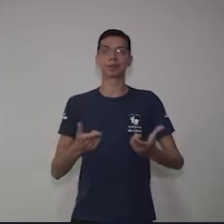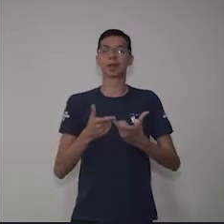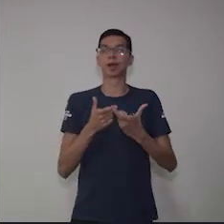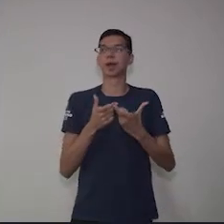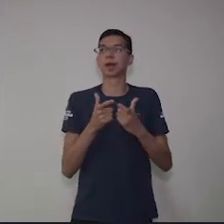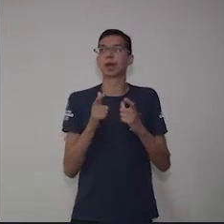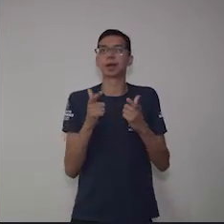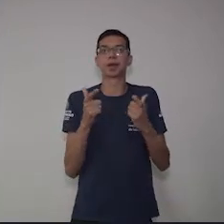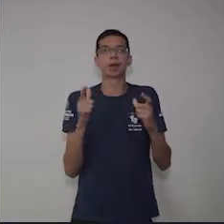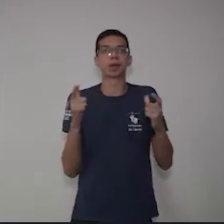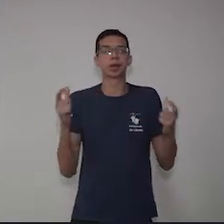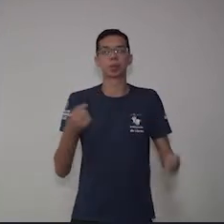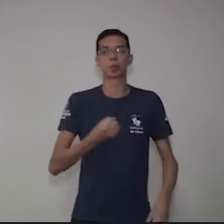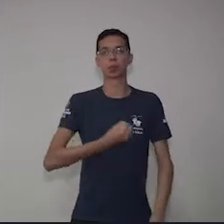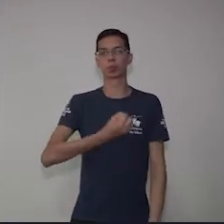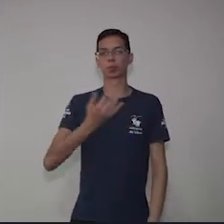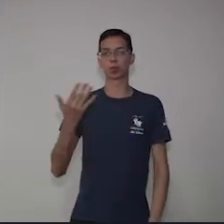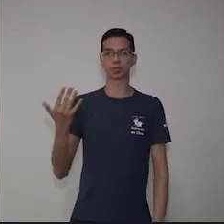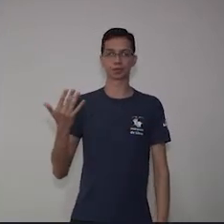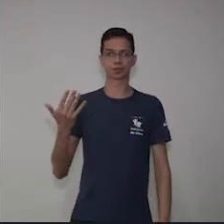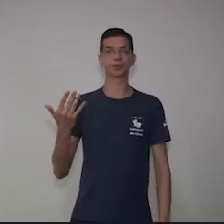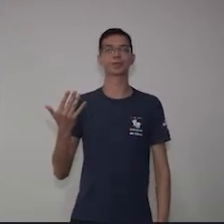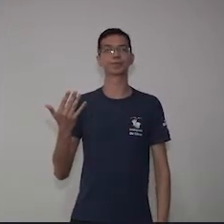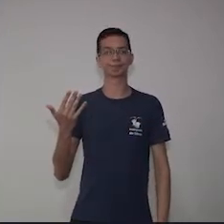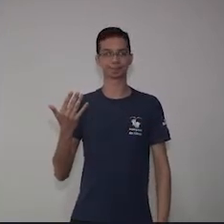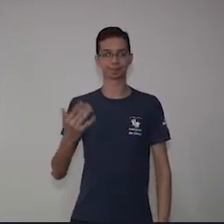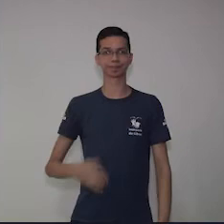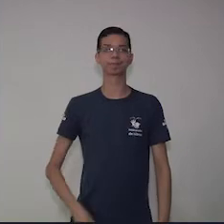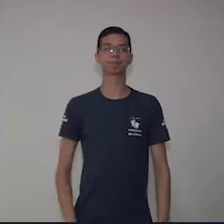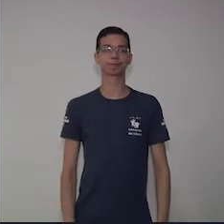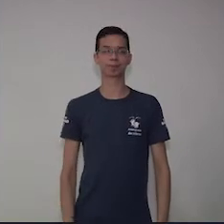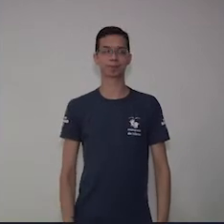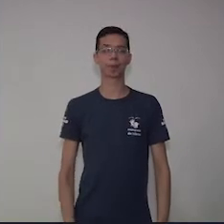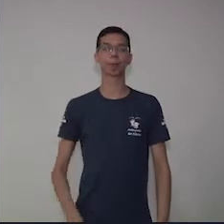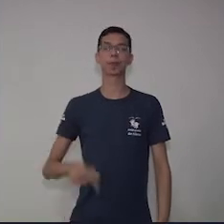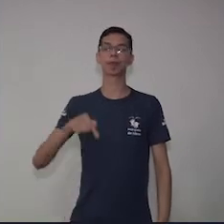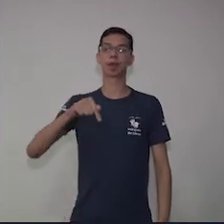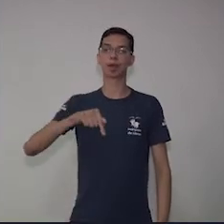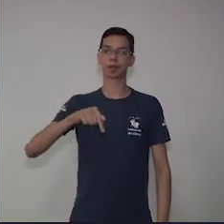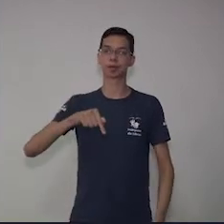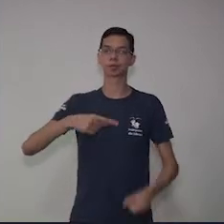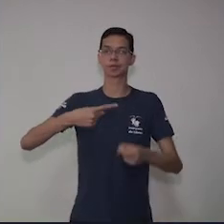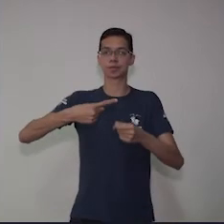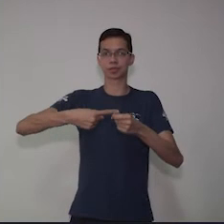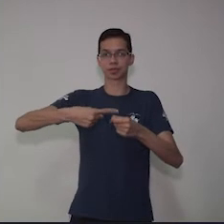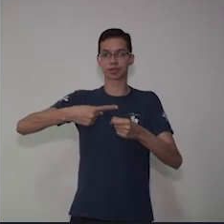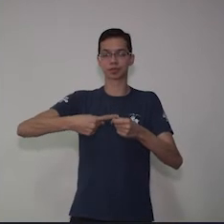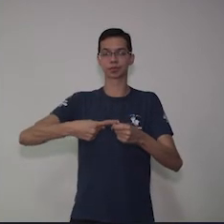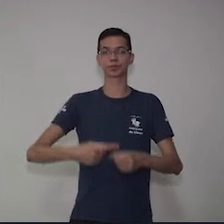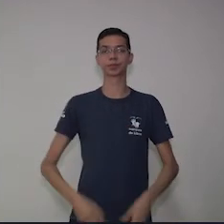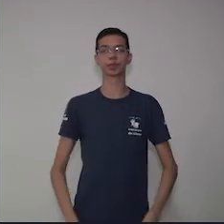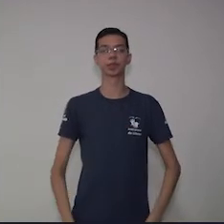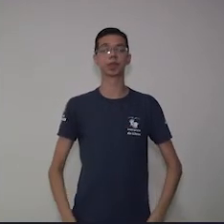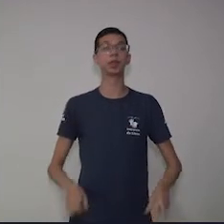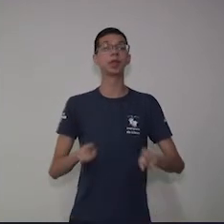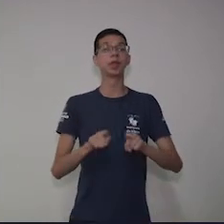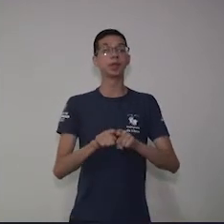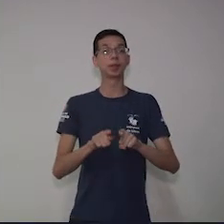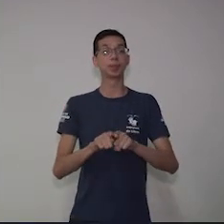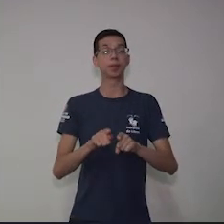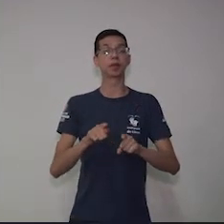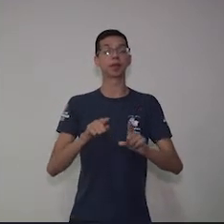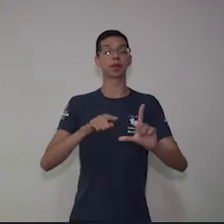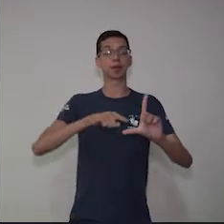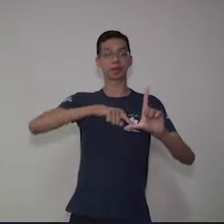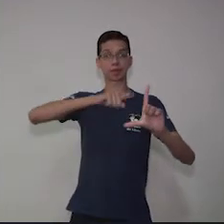número de casos confirmados aqui na nossa cidade. O outro